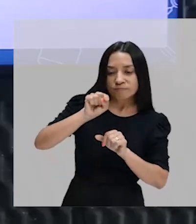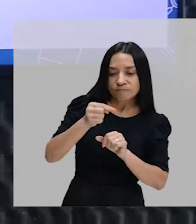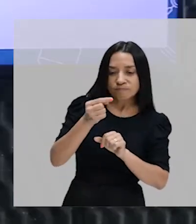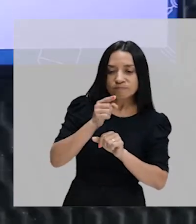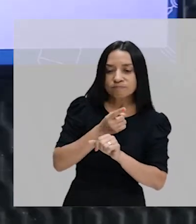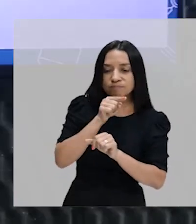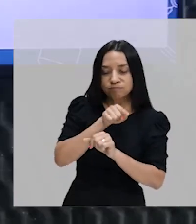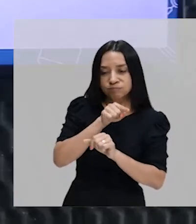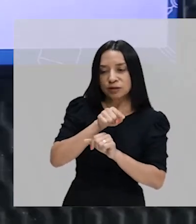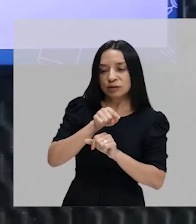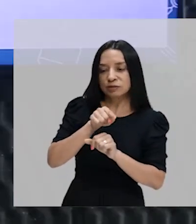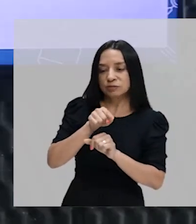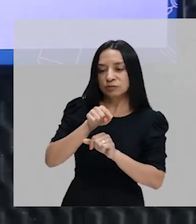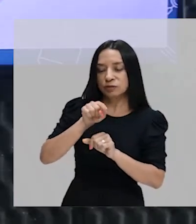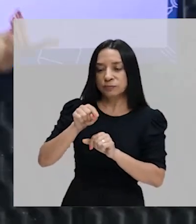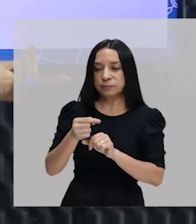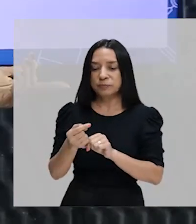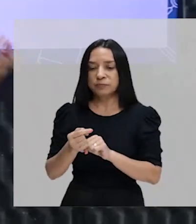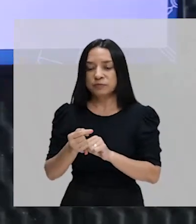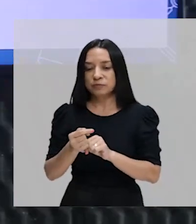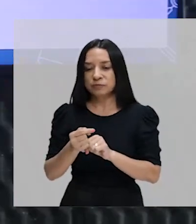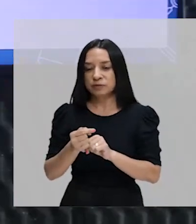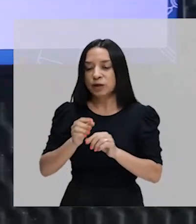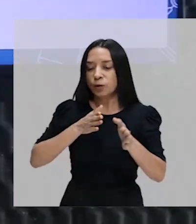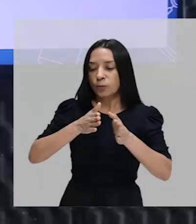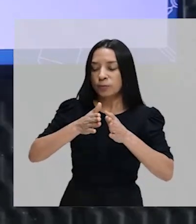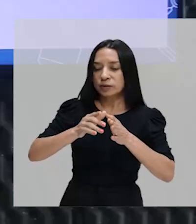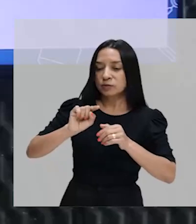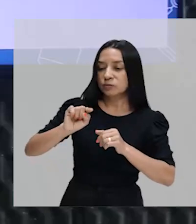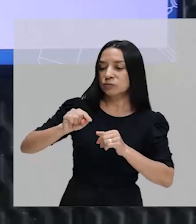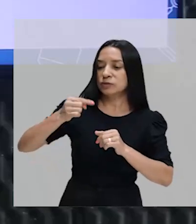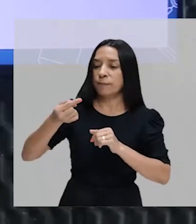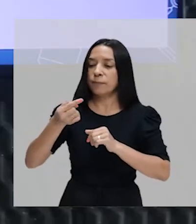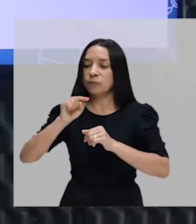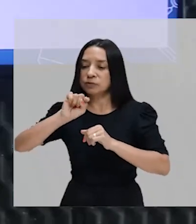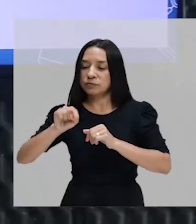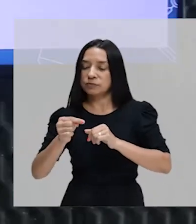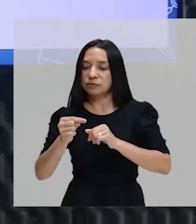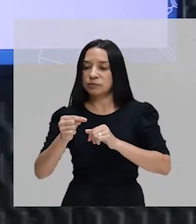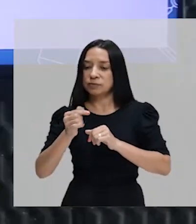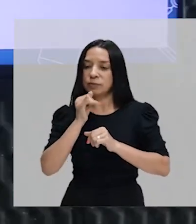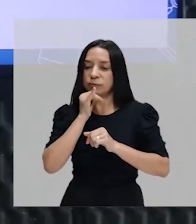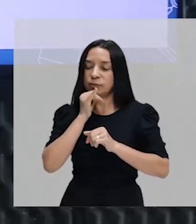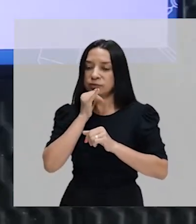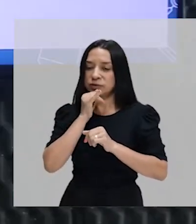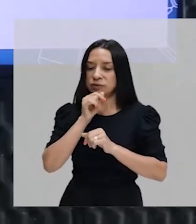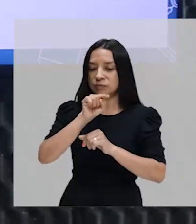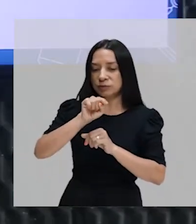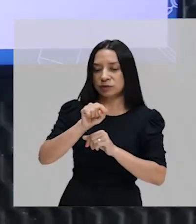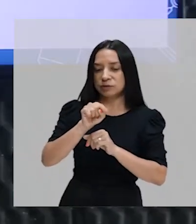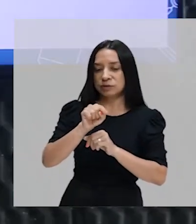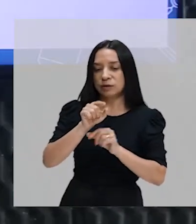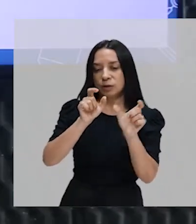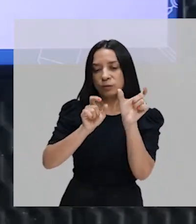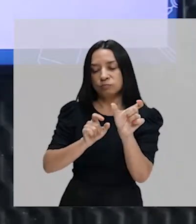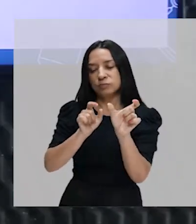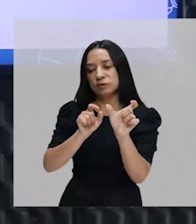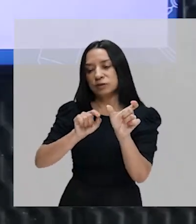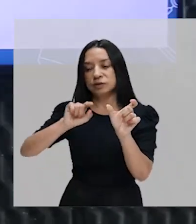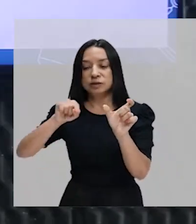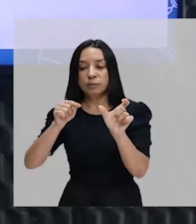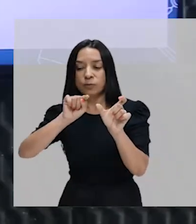E esse período ele vem após a vírgula. Então, dízima periódica simples tem a parte inteira e tem o